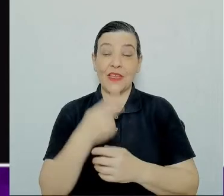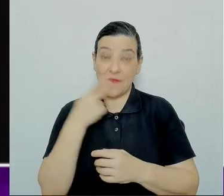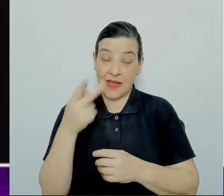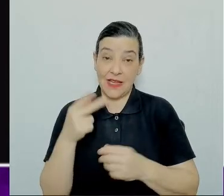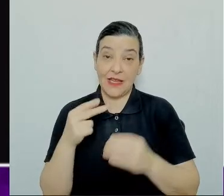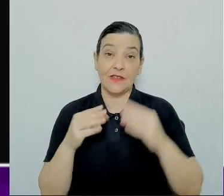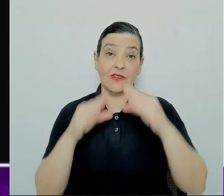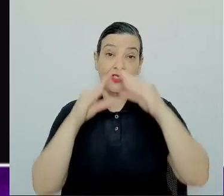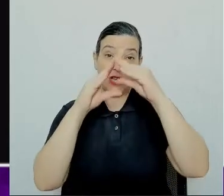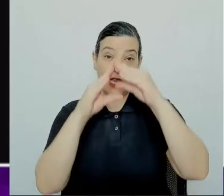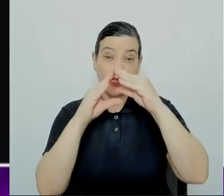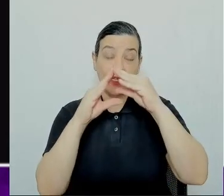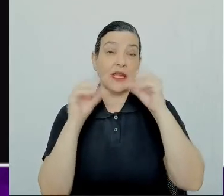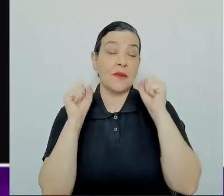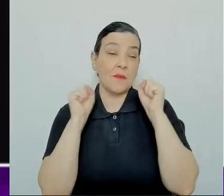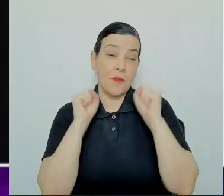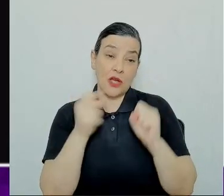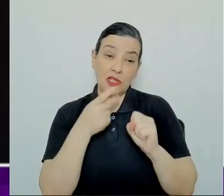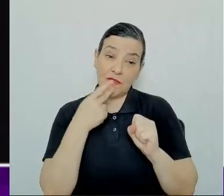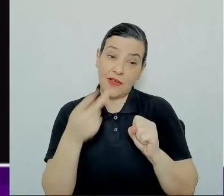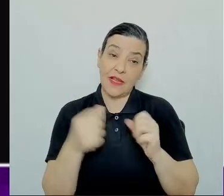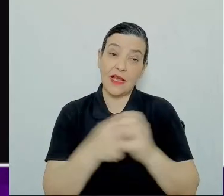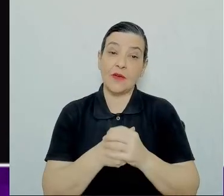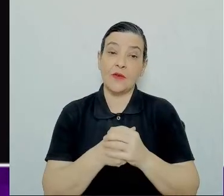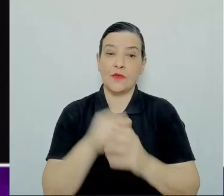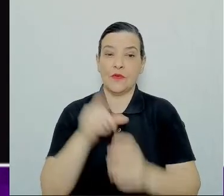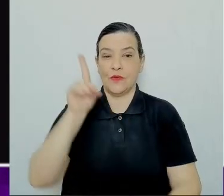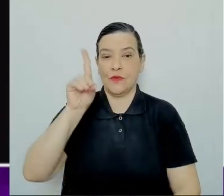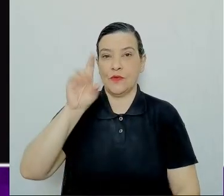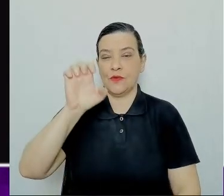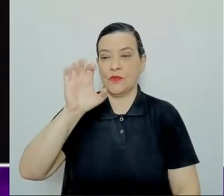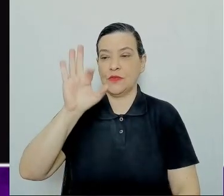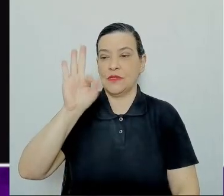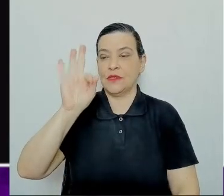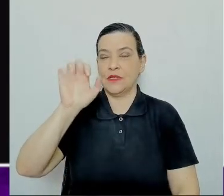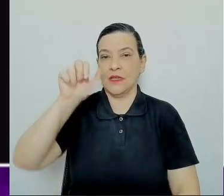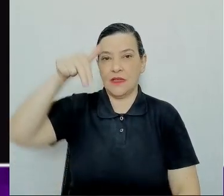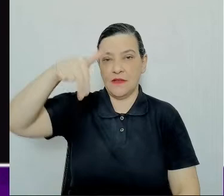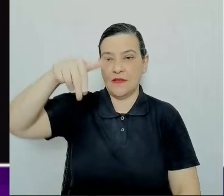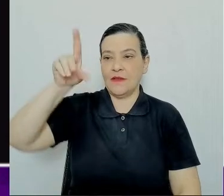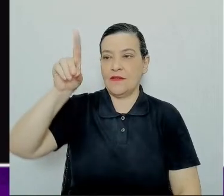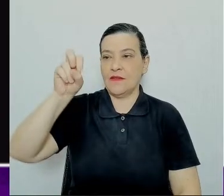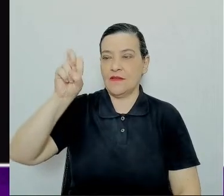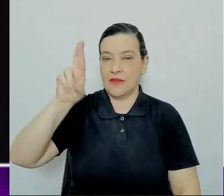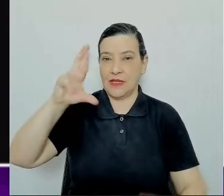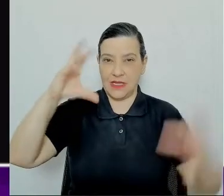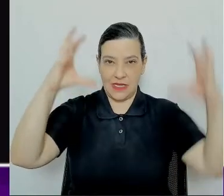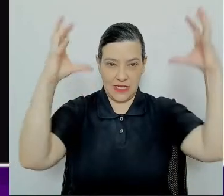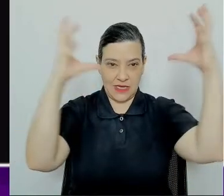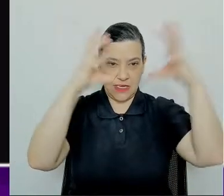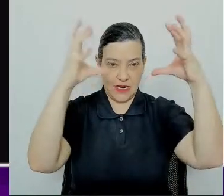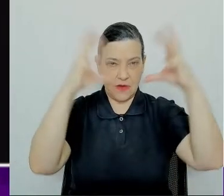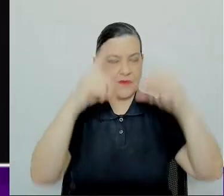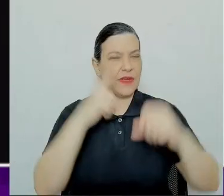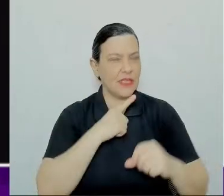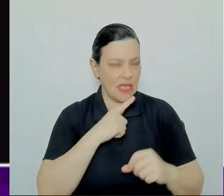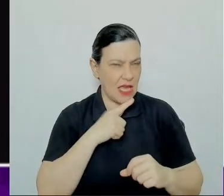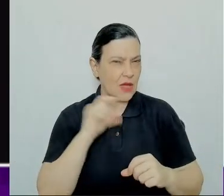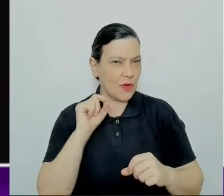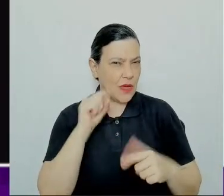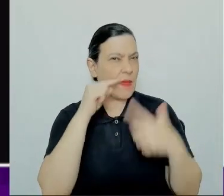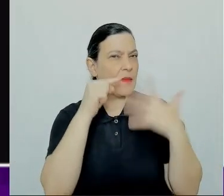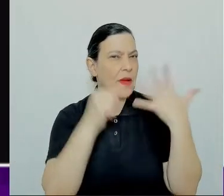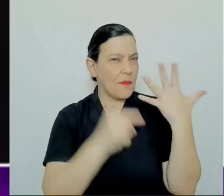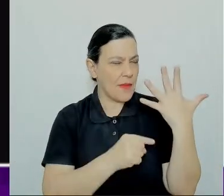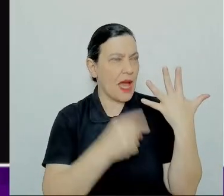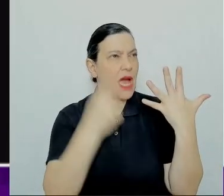exemplo, nós podemos falar sobre o Defender na nuvem, onde eu vou ter uma pontuação de segurança, ele vai trazer para mim